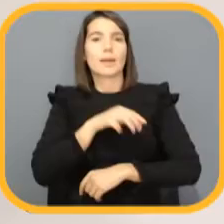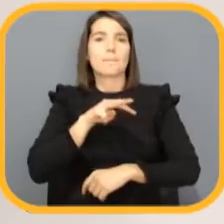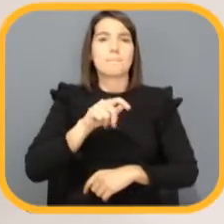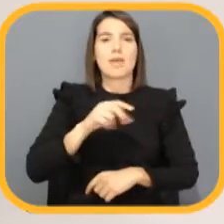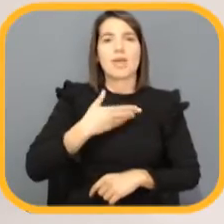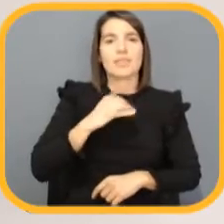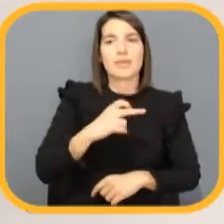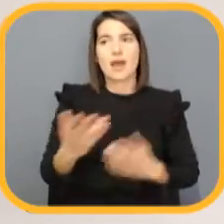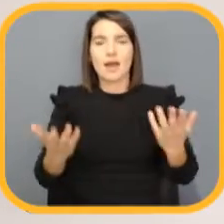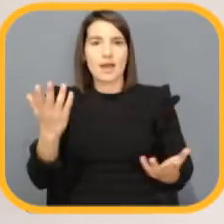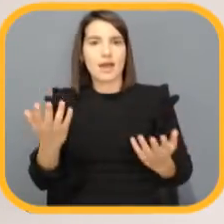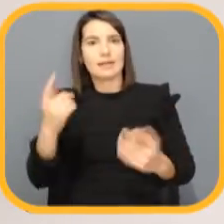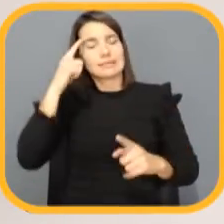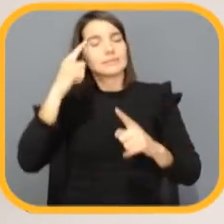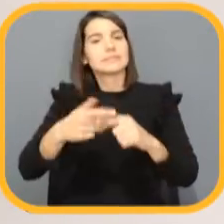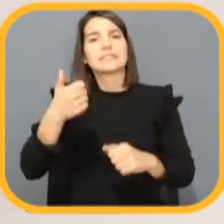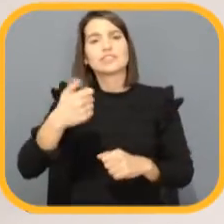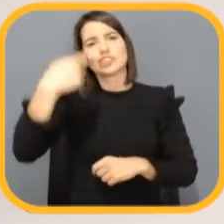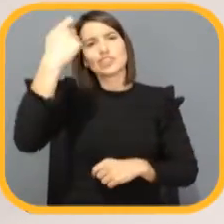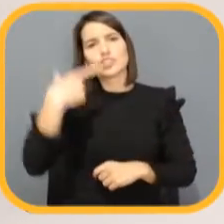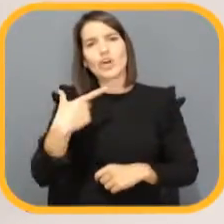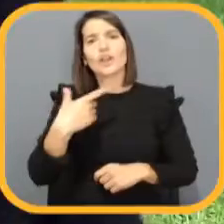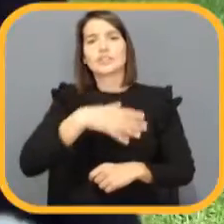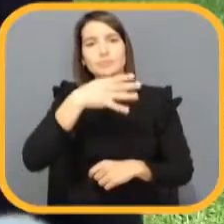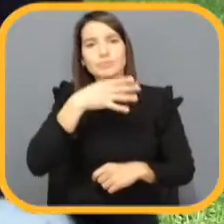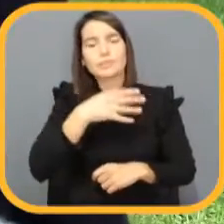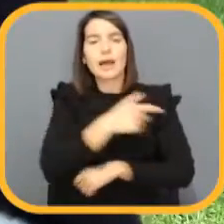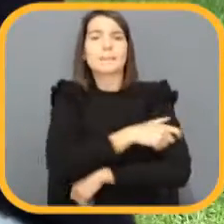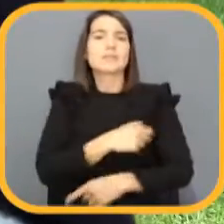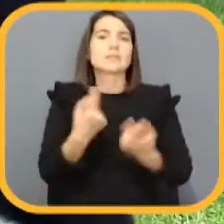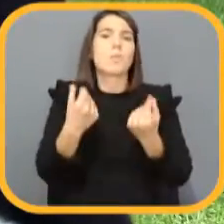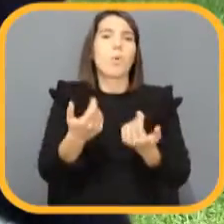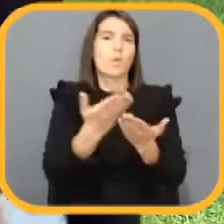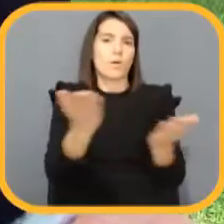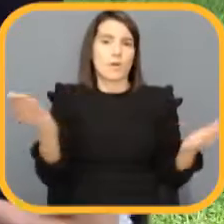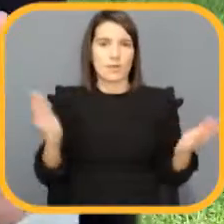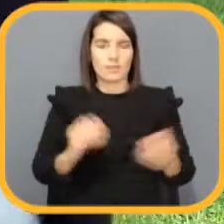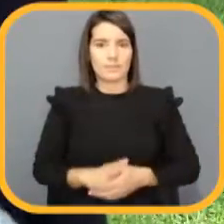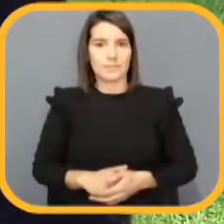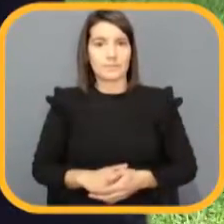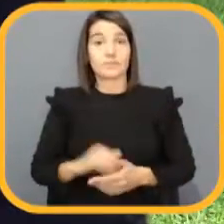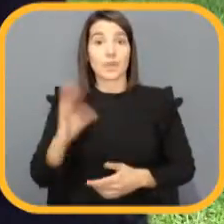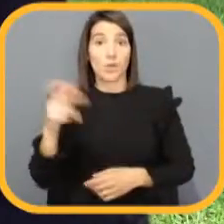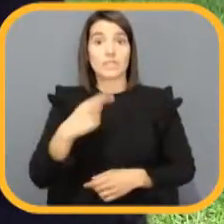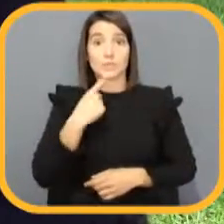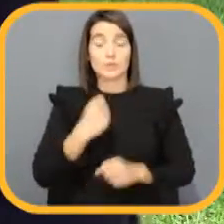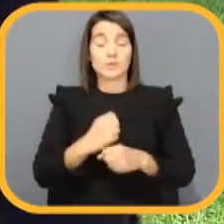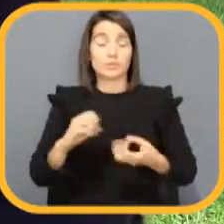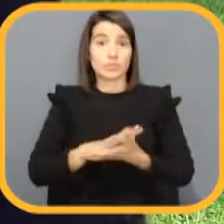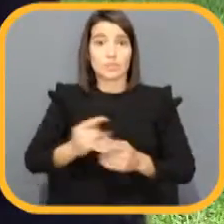acho que acontece muito no jornalismo do dia-a-dia, porque não há tempo e porque não há pessoas suficientes, é que as abordagens são